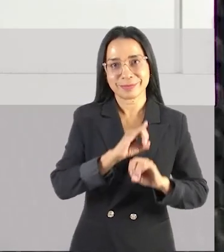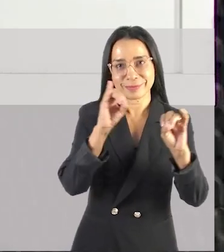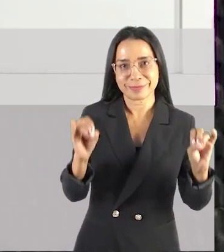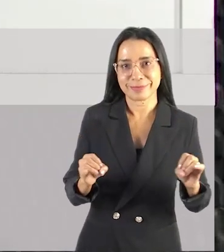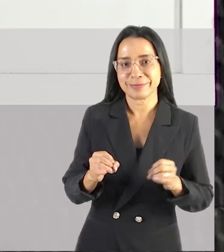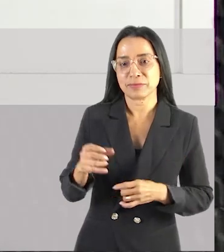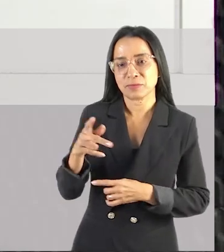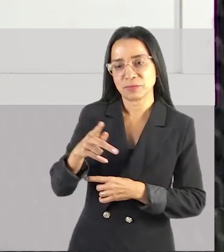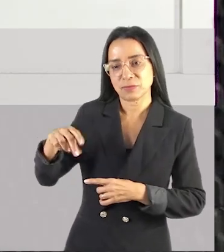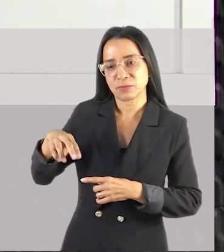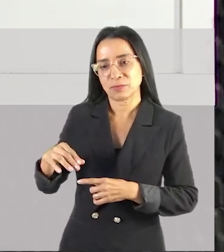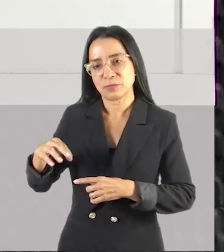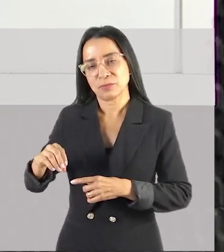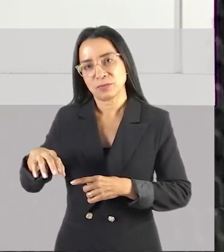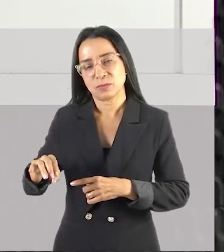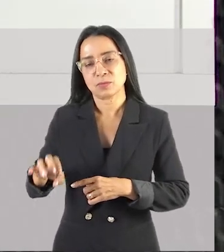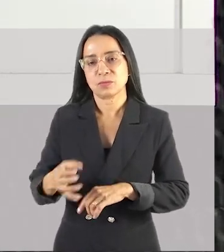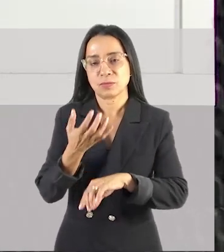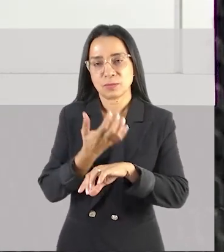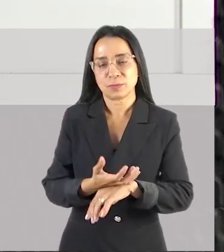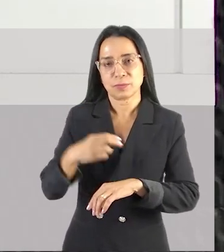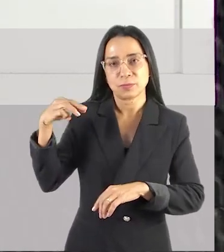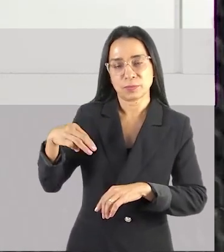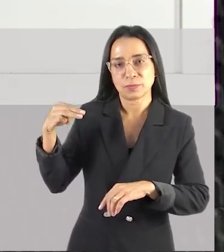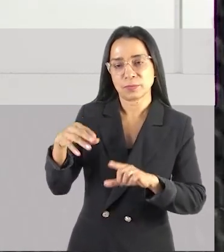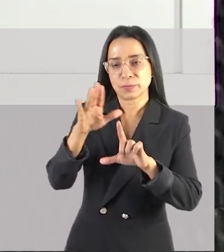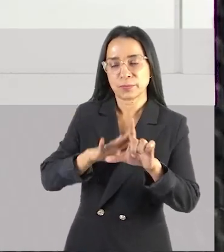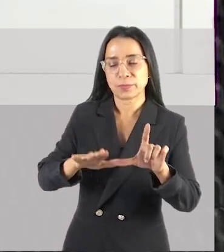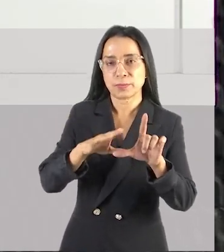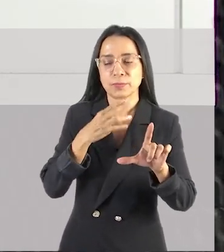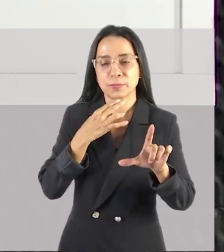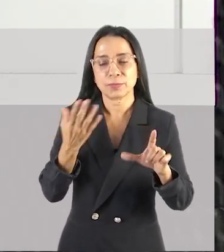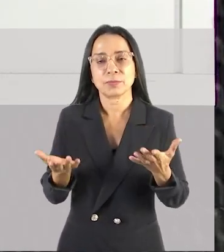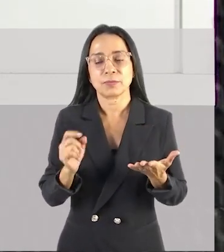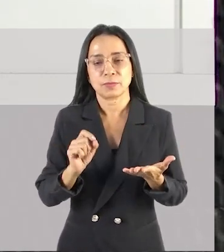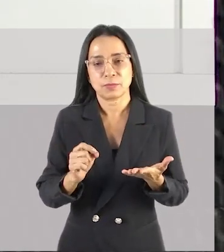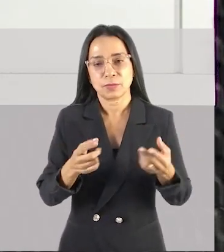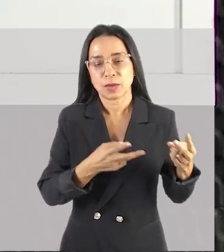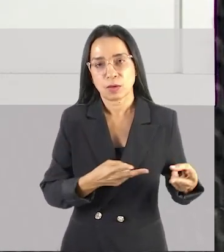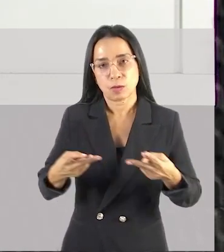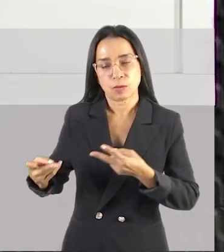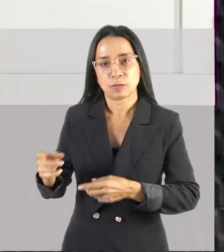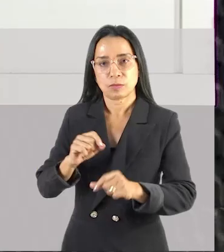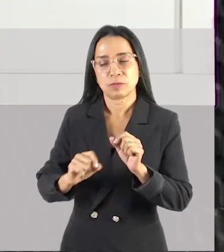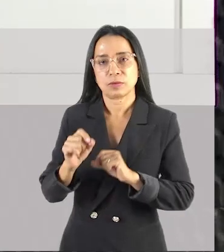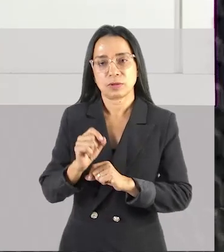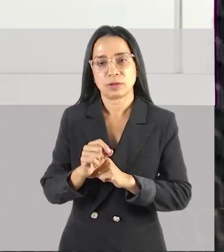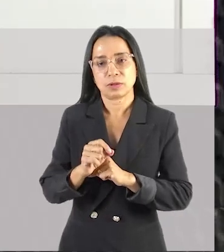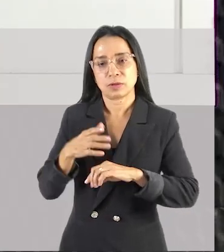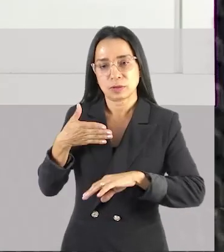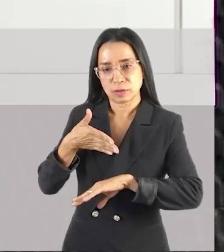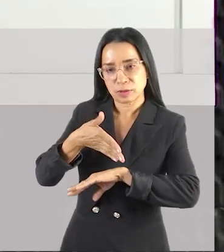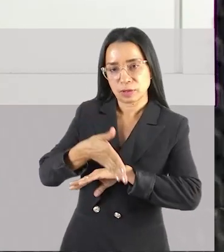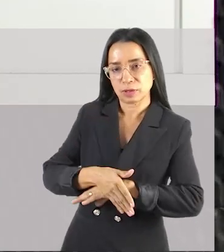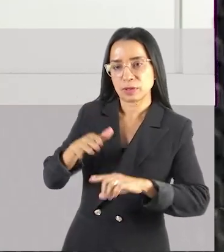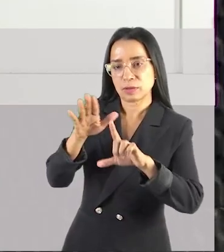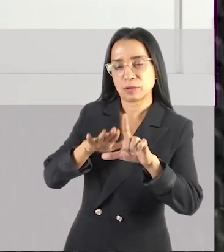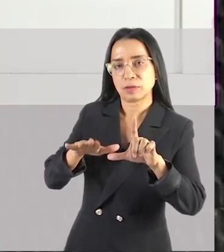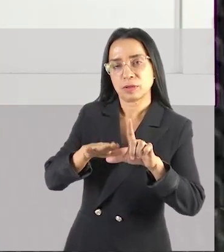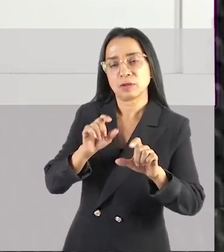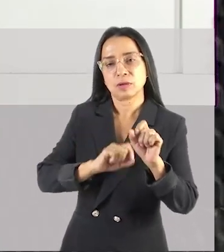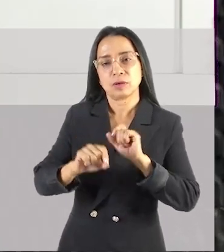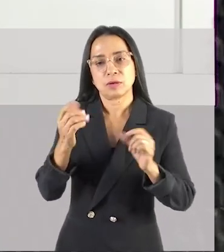Olá pessoal, aqui é o professor Maroni Beckmann, professor de matemática da plataforma Gonçalves Dias, convidando primeiro para que vocês acessem a plataforma Gonçalves